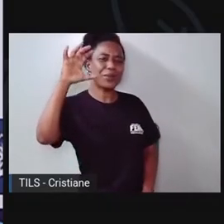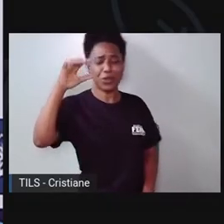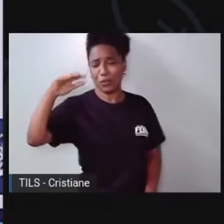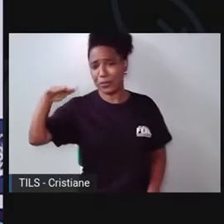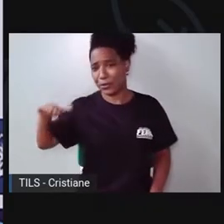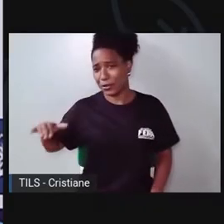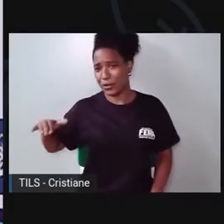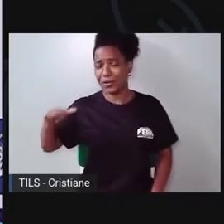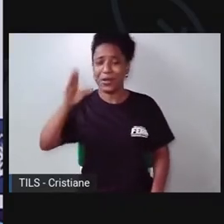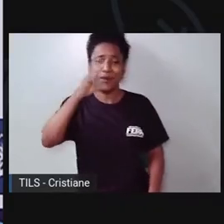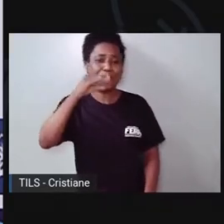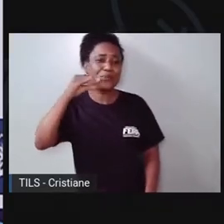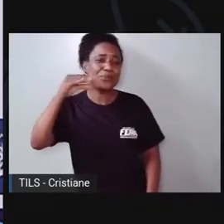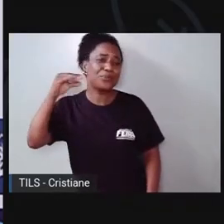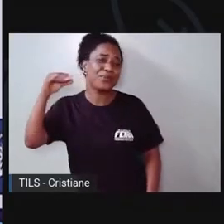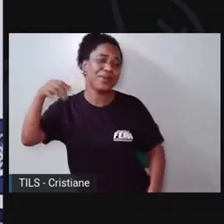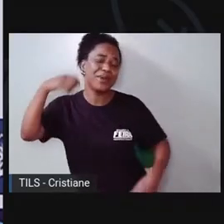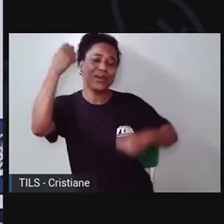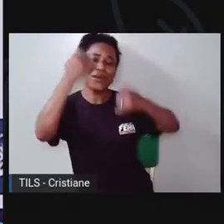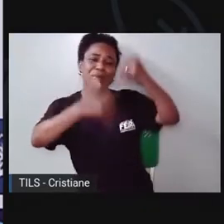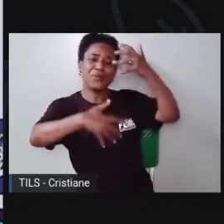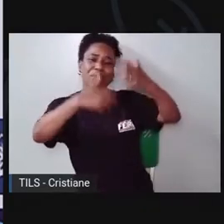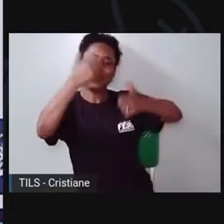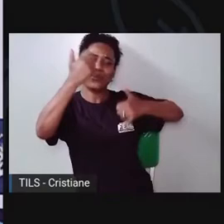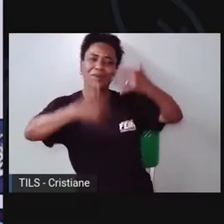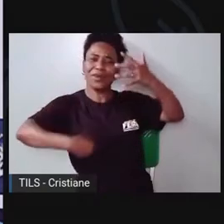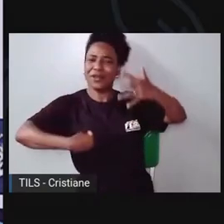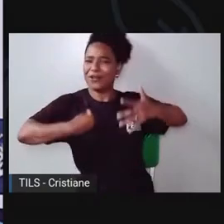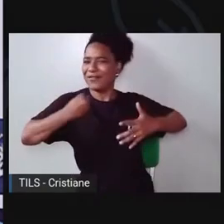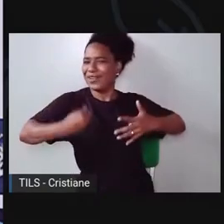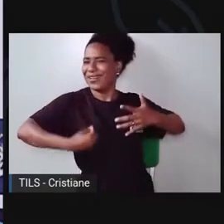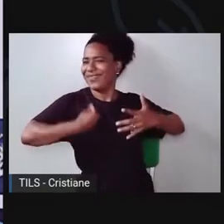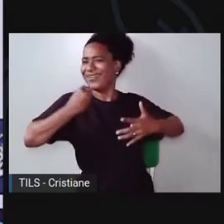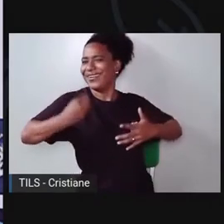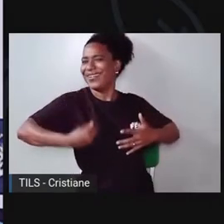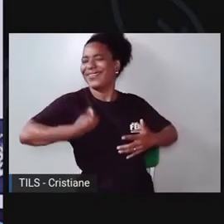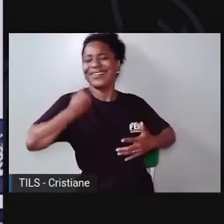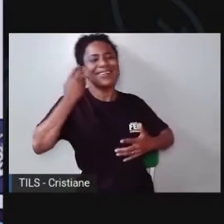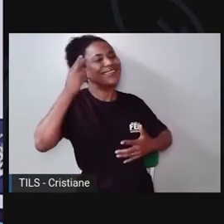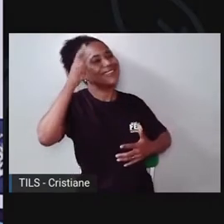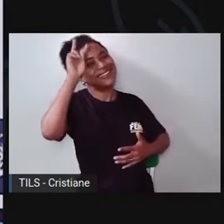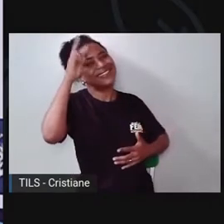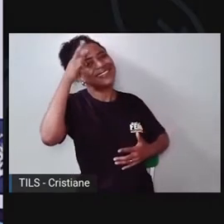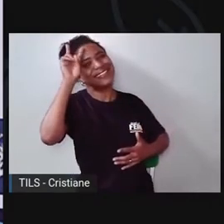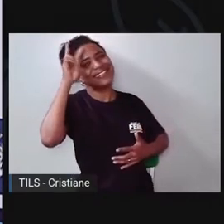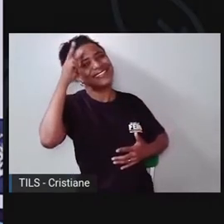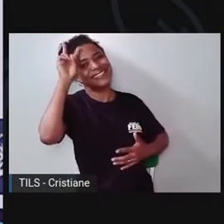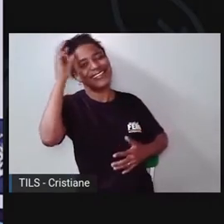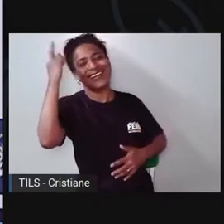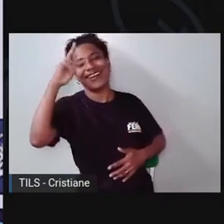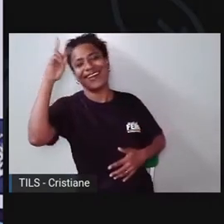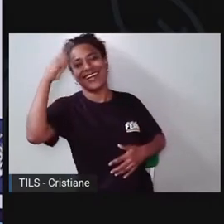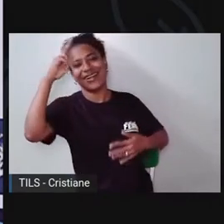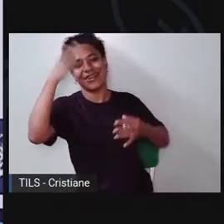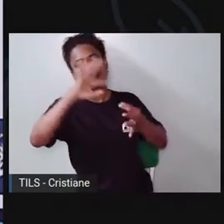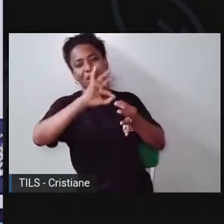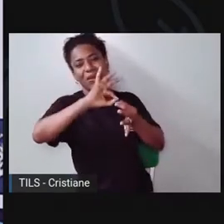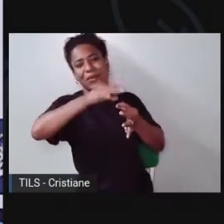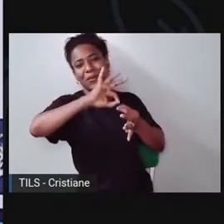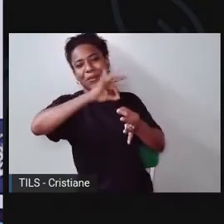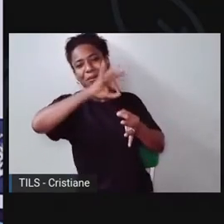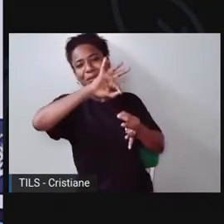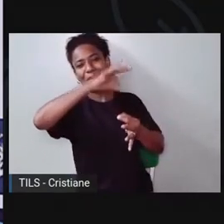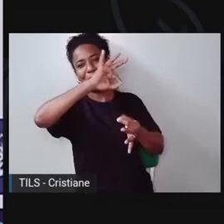era Dori tente histórias da vida histórias histórias longas histórias e ela continuou